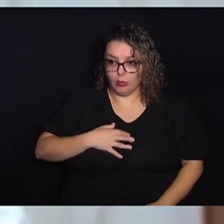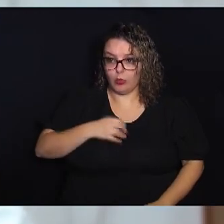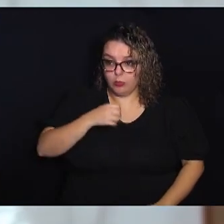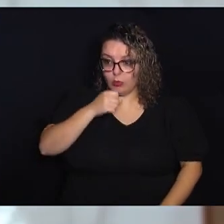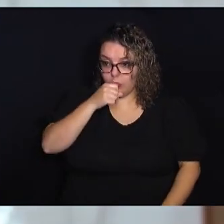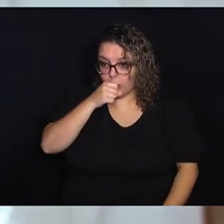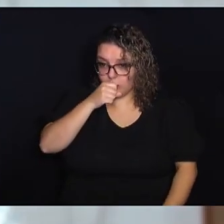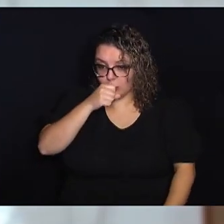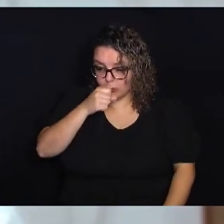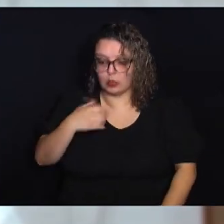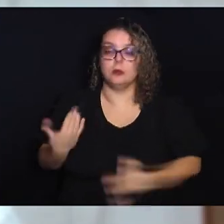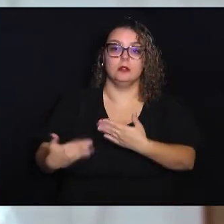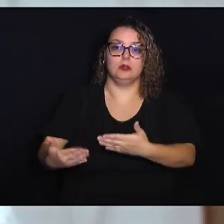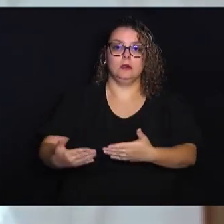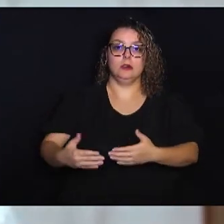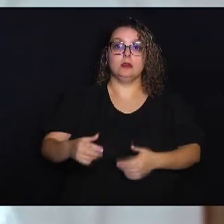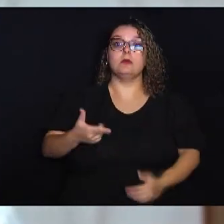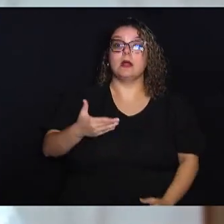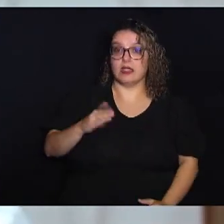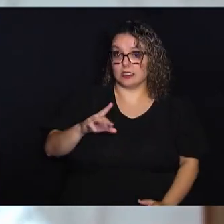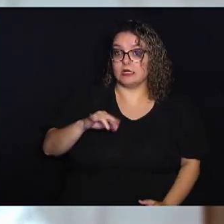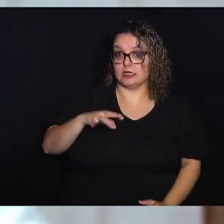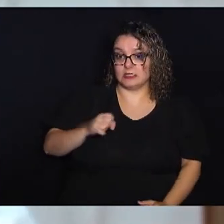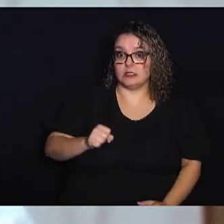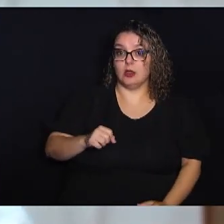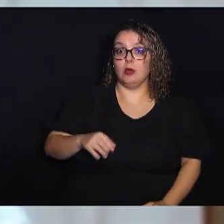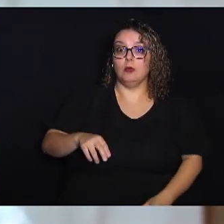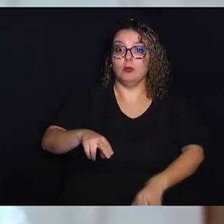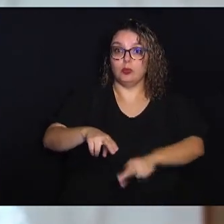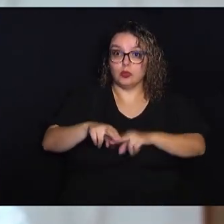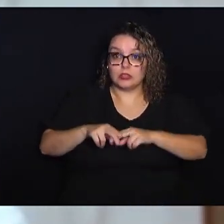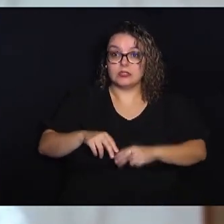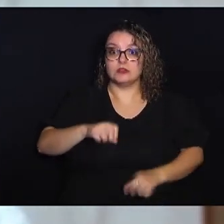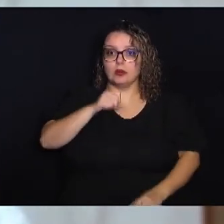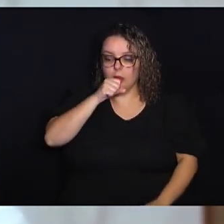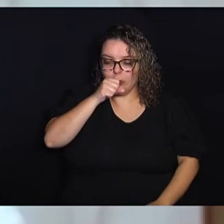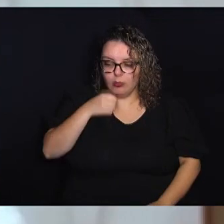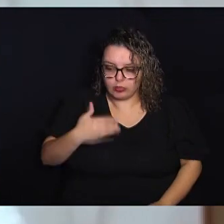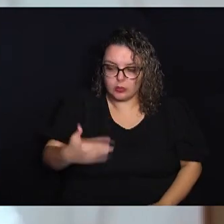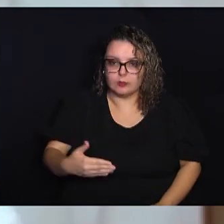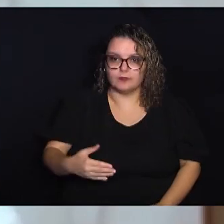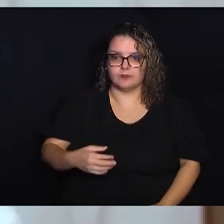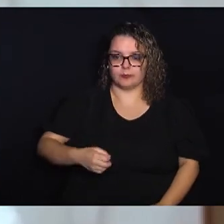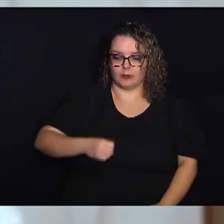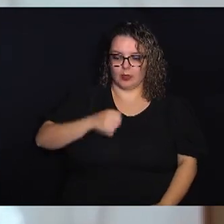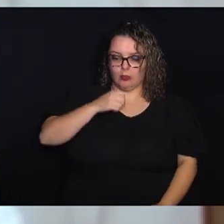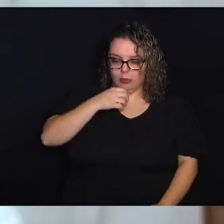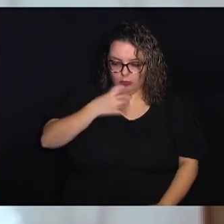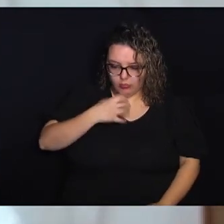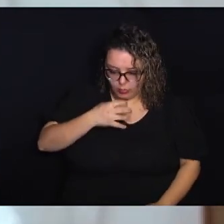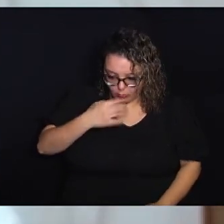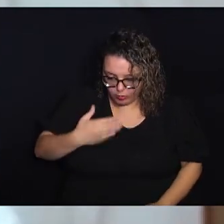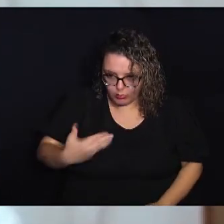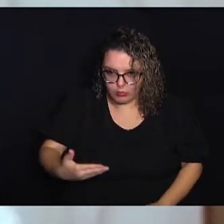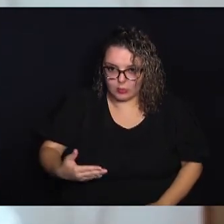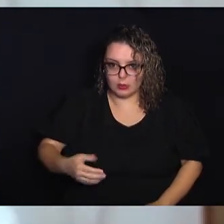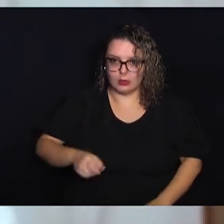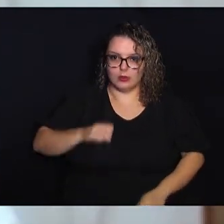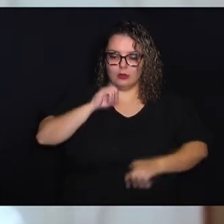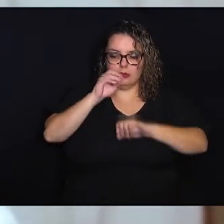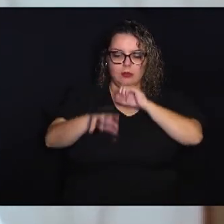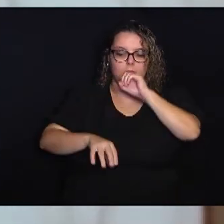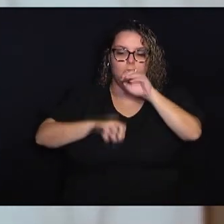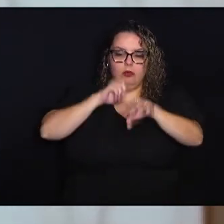E tem uma crise de tosse, né? Por isso vem o nome comprida, e cada vez que tosse, ela vai liberando essas gotículas,